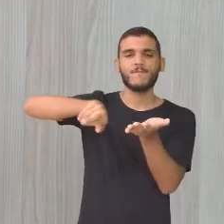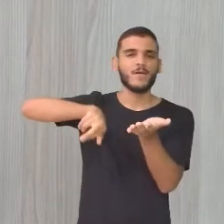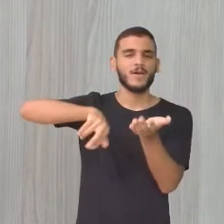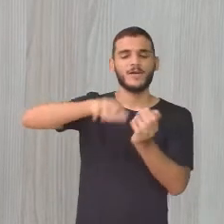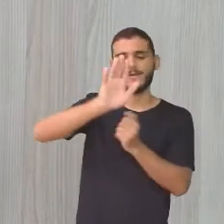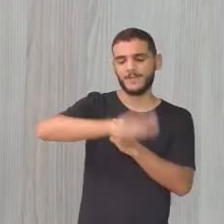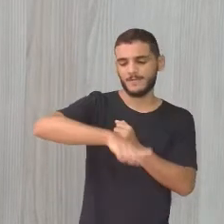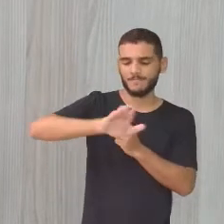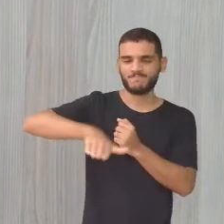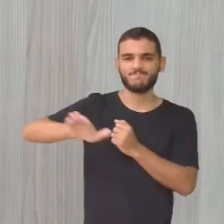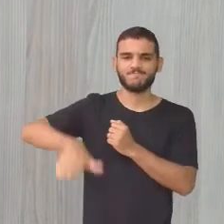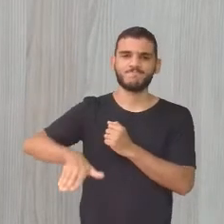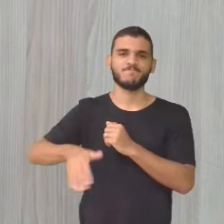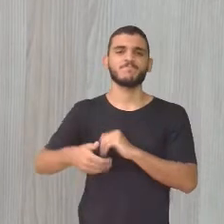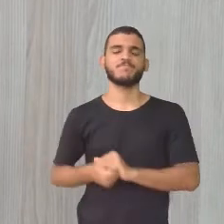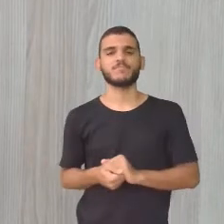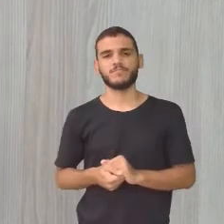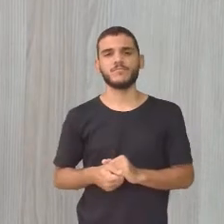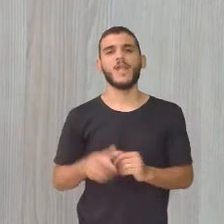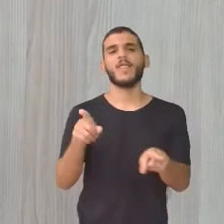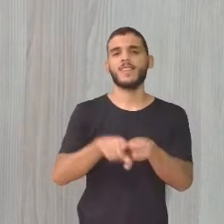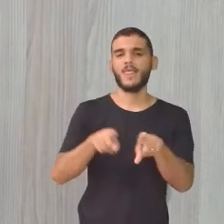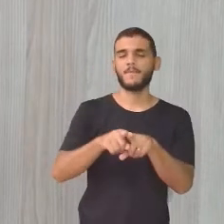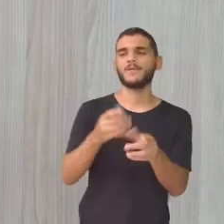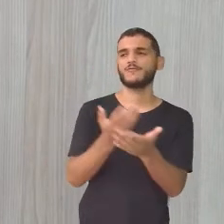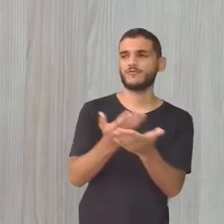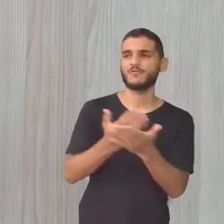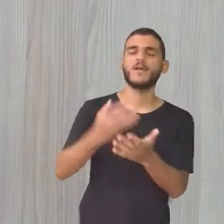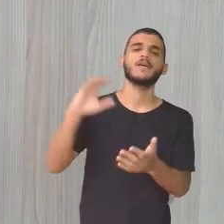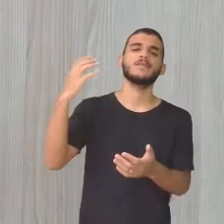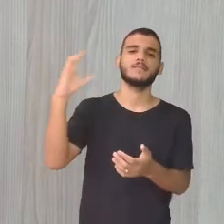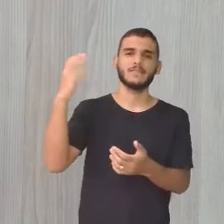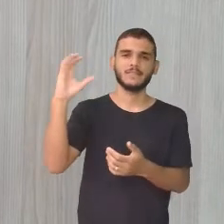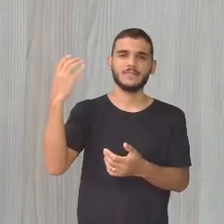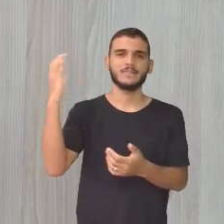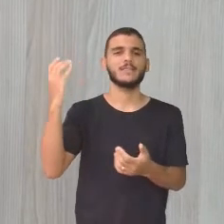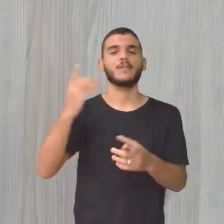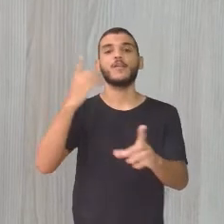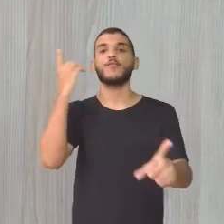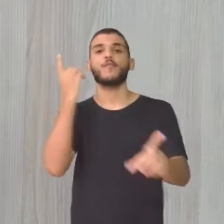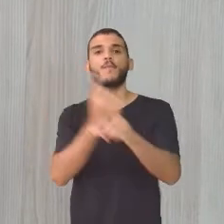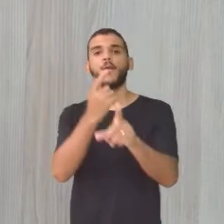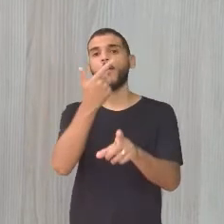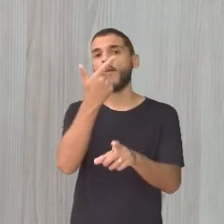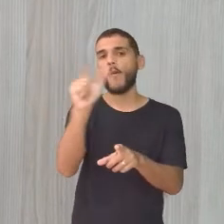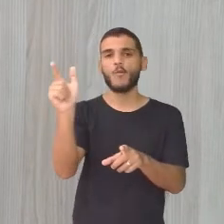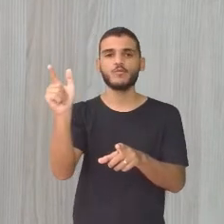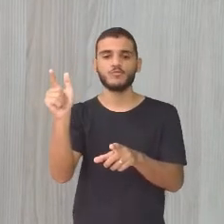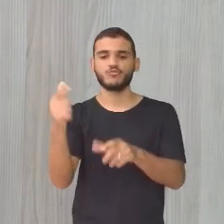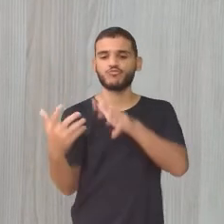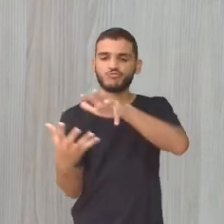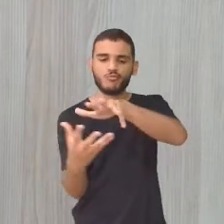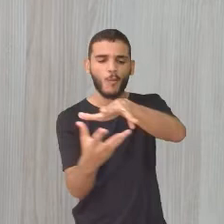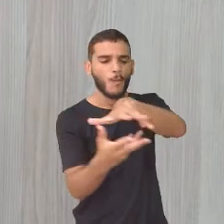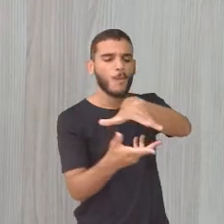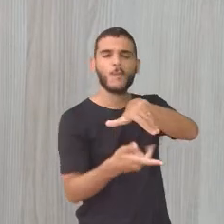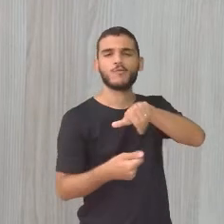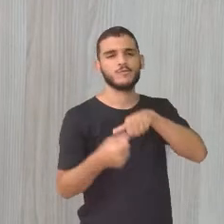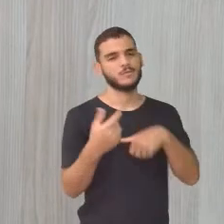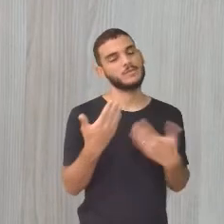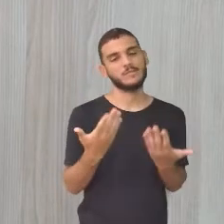Ser astronauta, ser cientista. Então é Desvendar uma outros desvendar mundos. outros mundos. Então eu faço essa